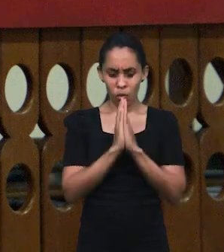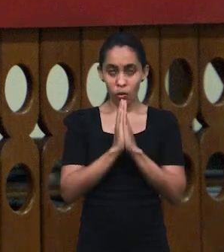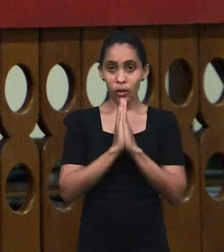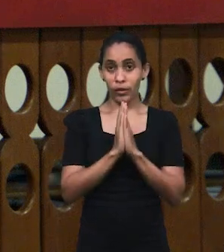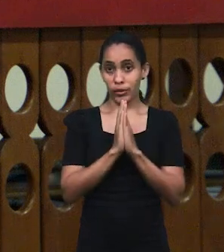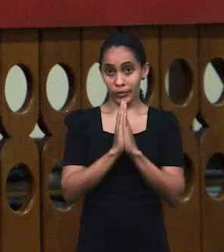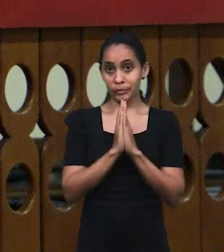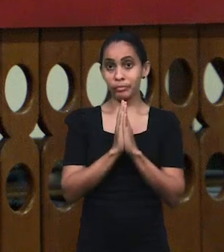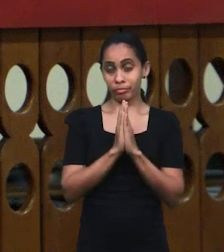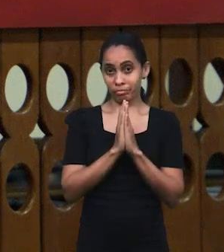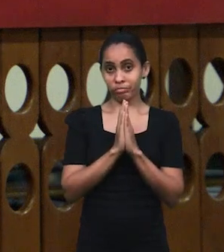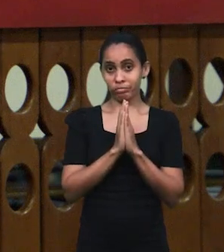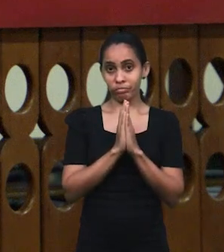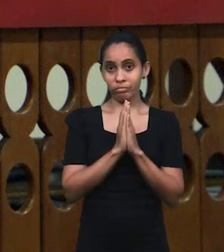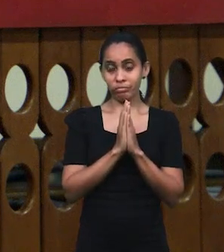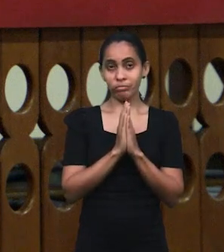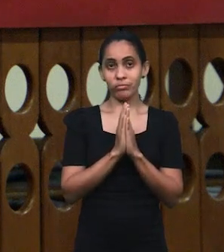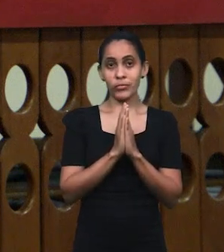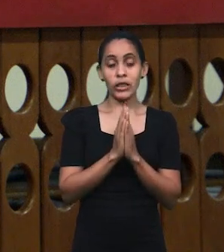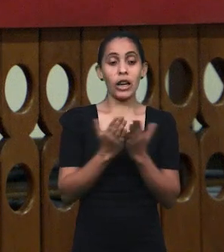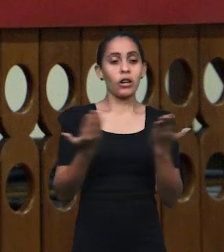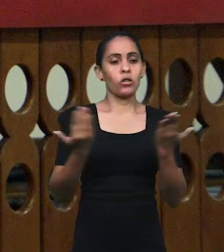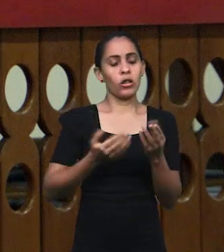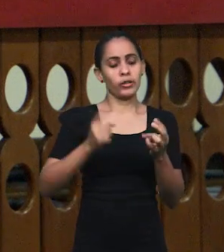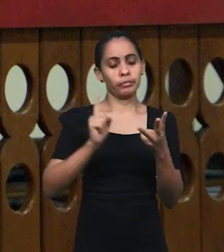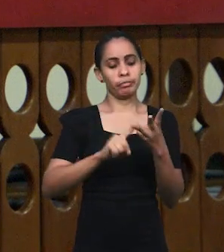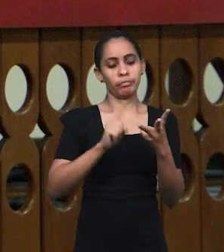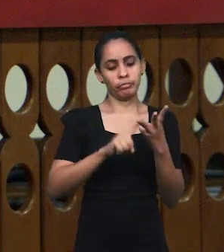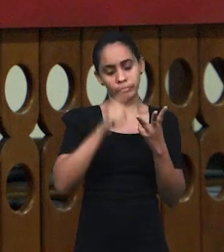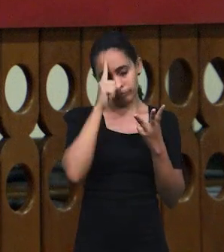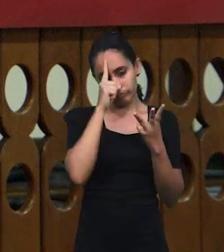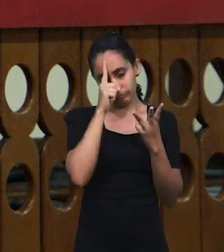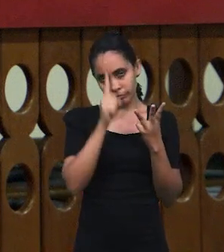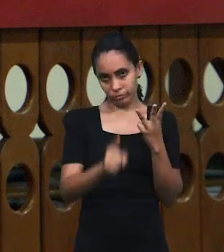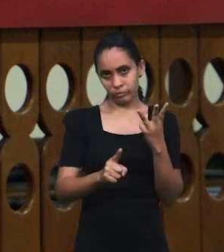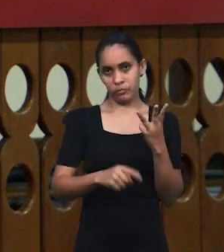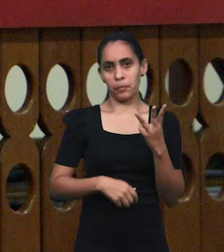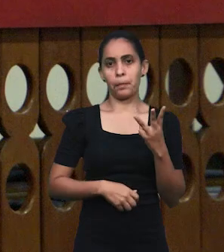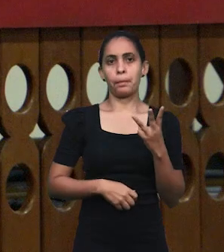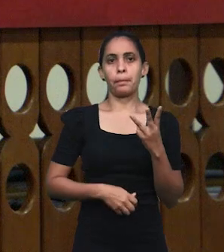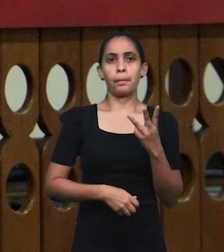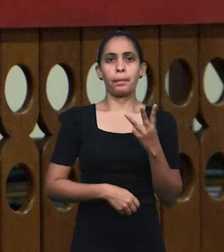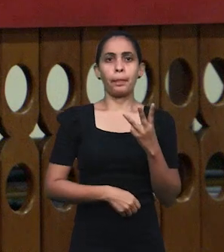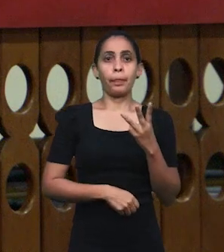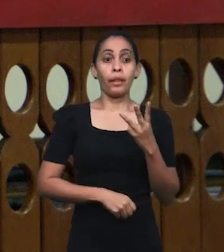em intercessores. Agora vem a terceira ordem.